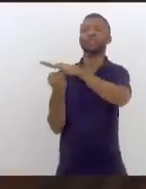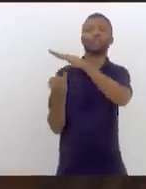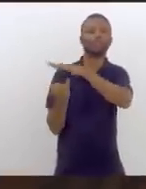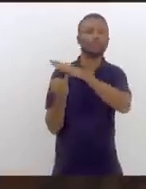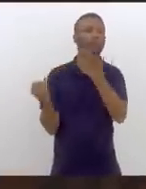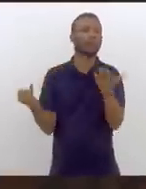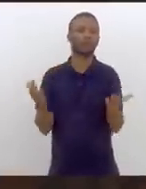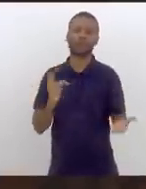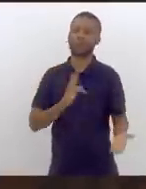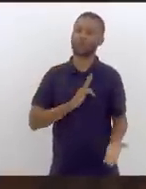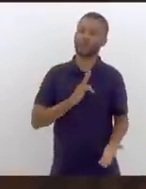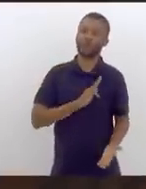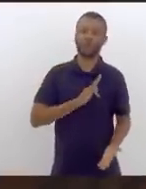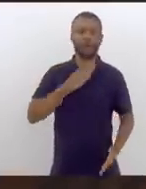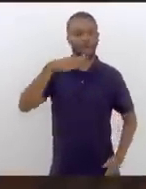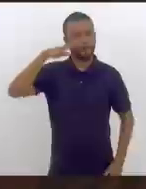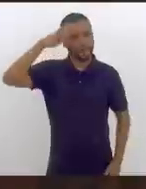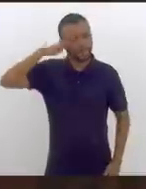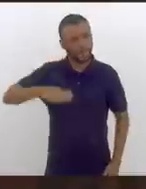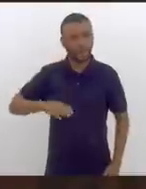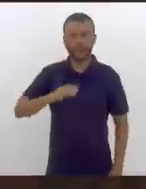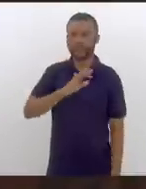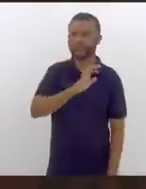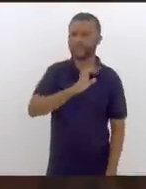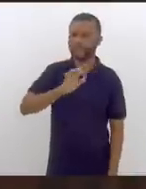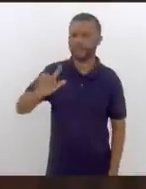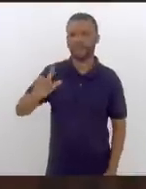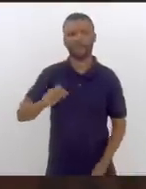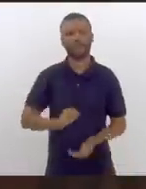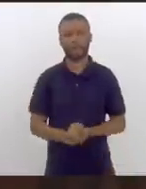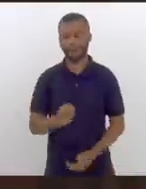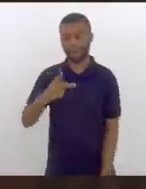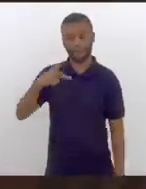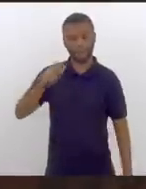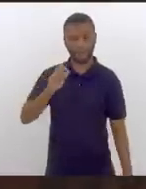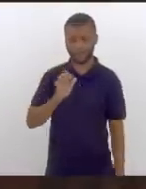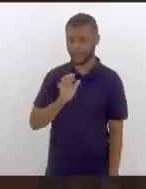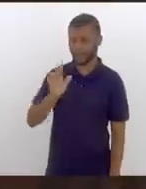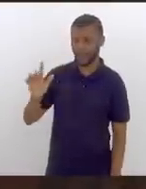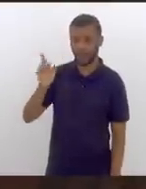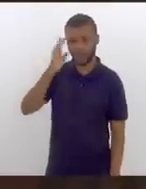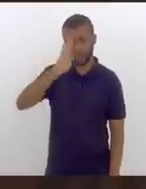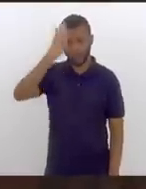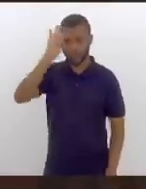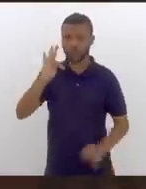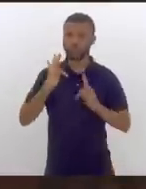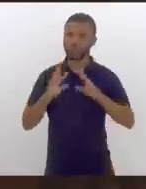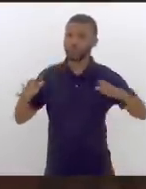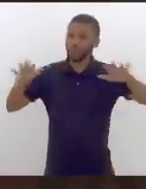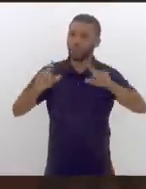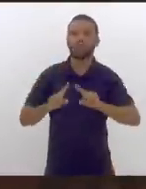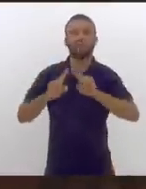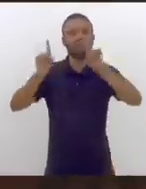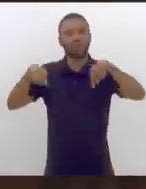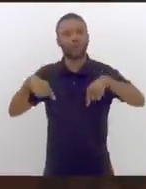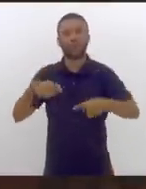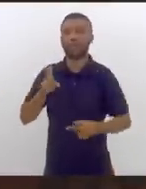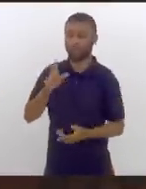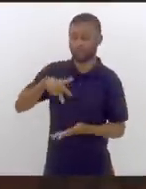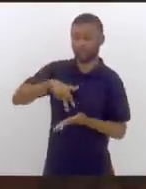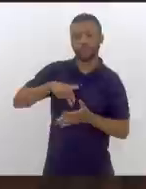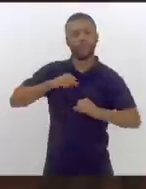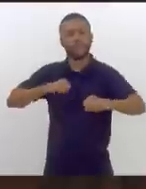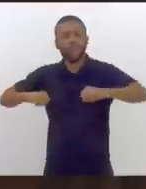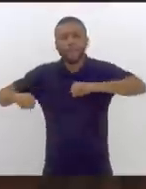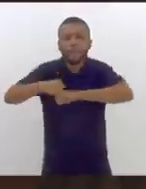polícia penal dê gases ou Bombeiro Militar todos nós eu o tempo que estive aqui sempre estive